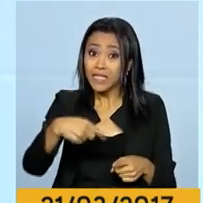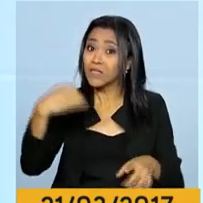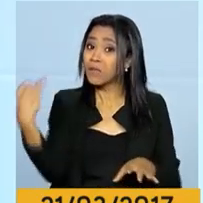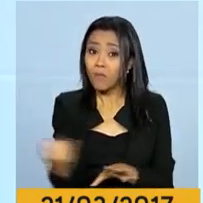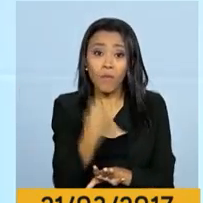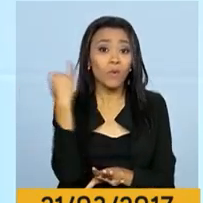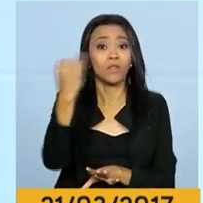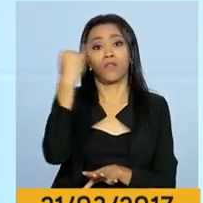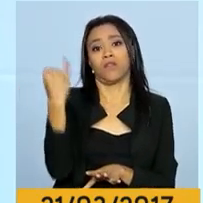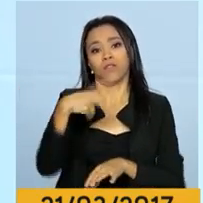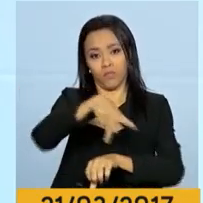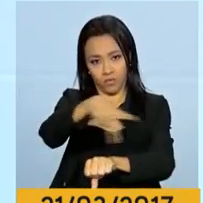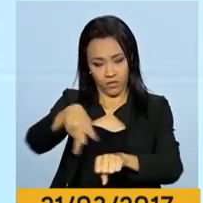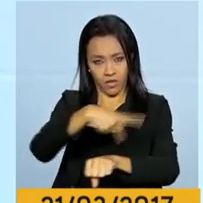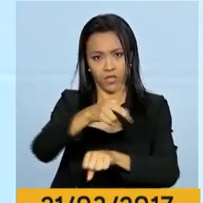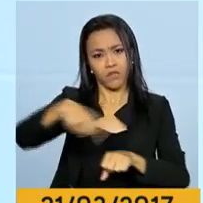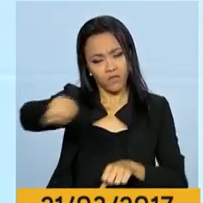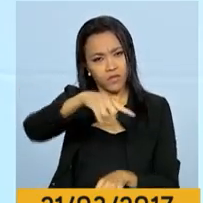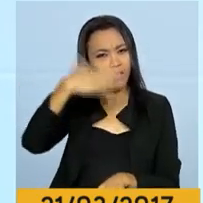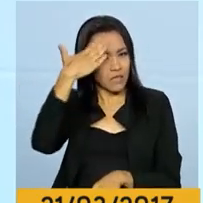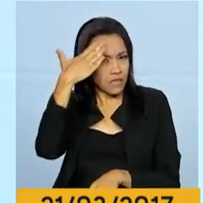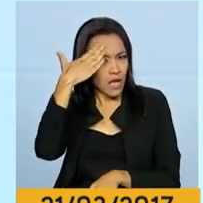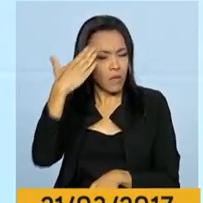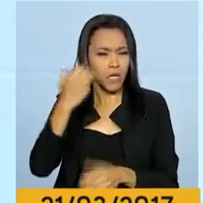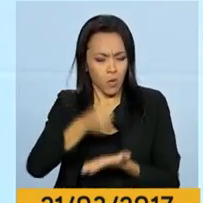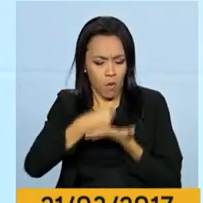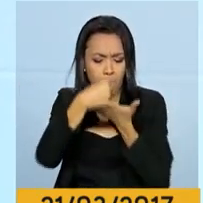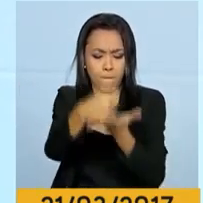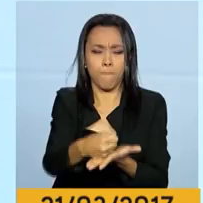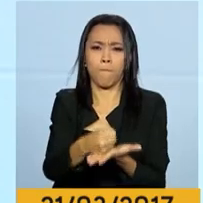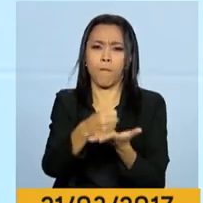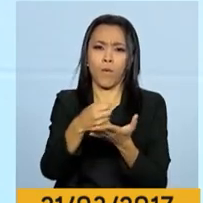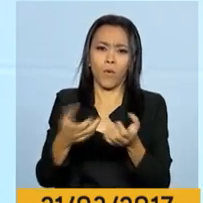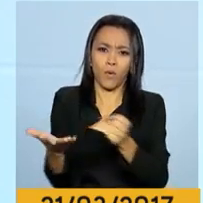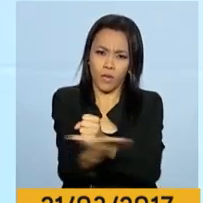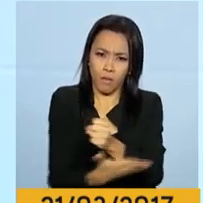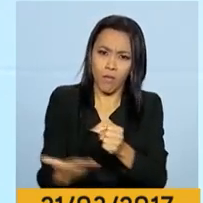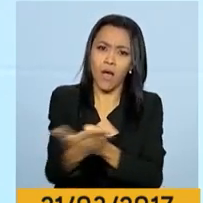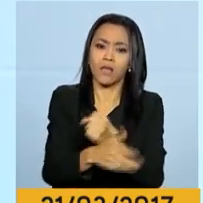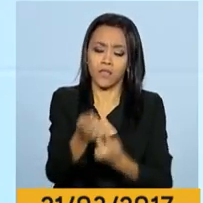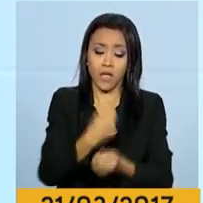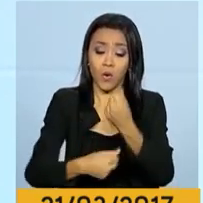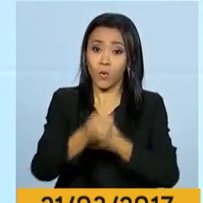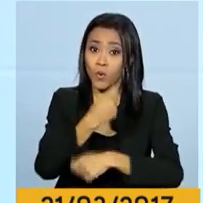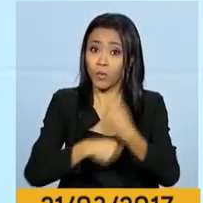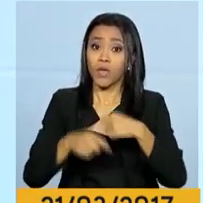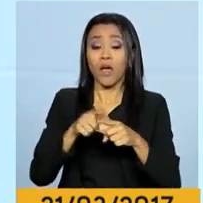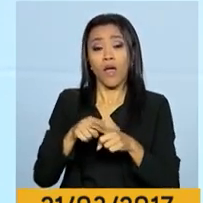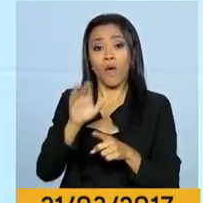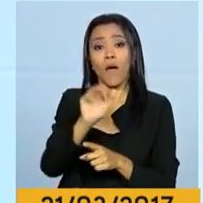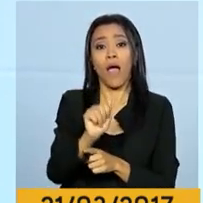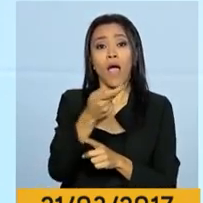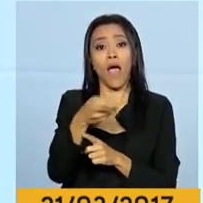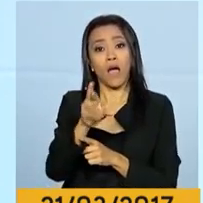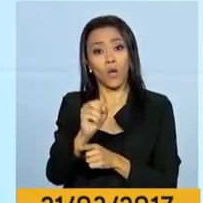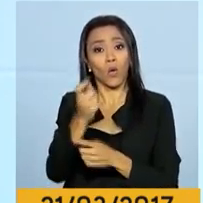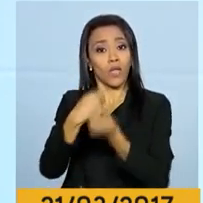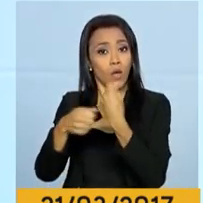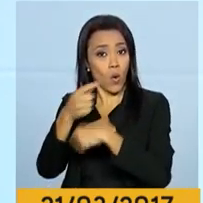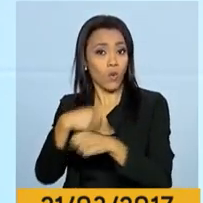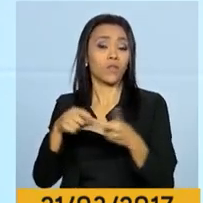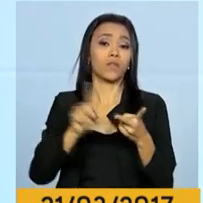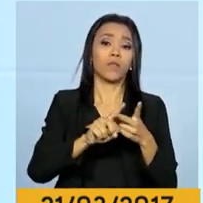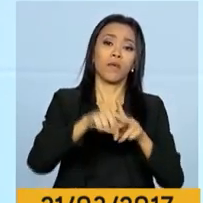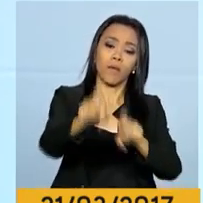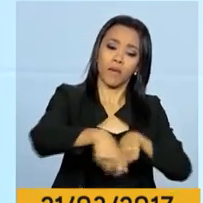país. Os senhores sabem que um dos suportes da nossa economia é a agricultura, no particular o agronegócio e a pecuária. Então não podemos deixar,